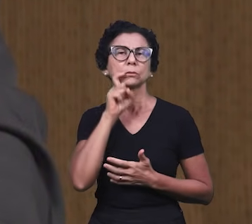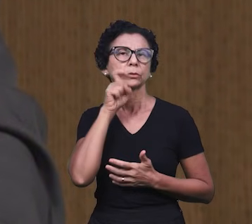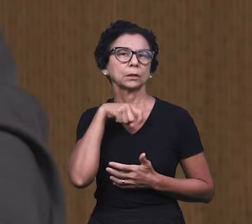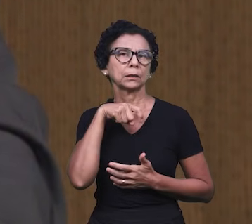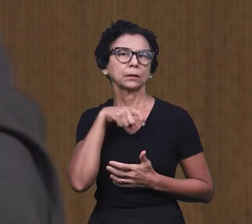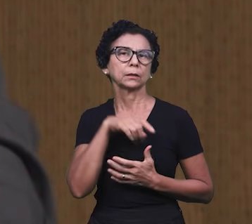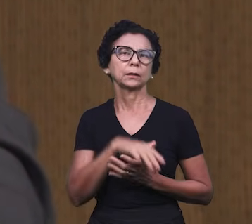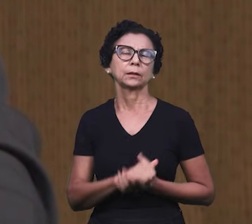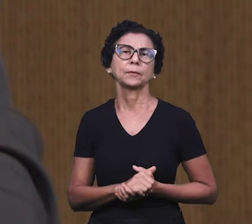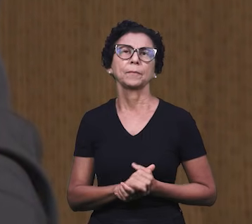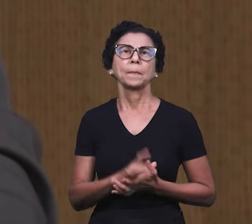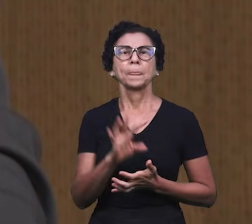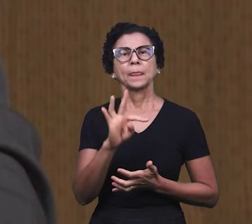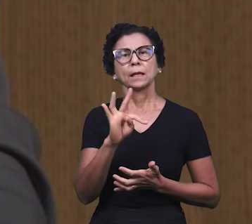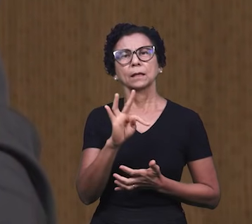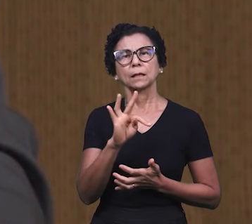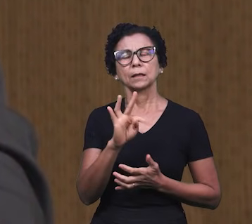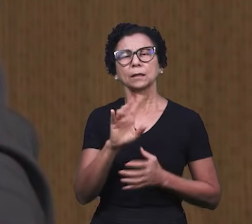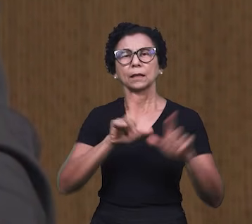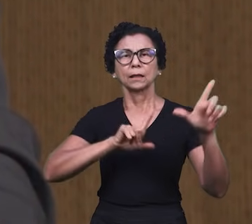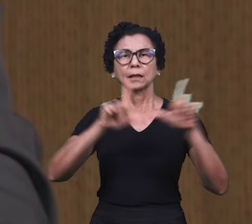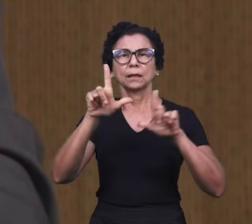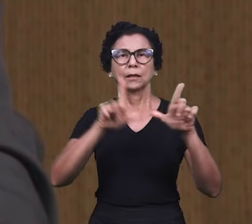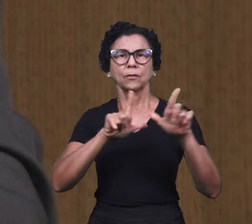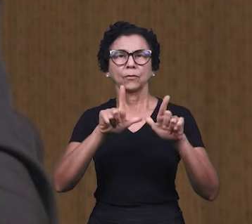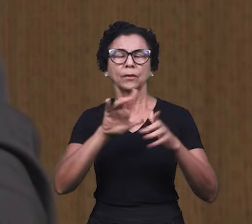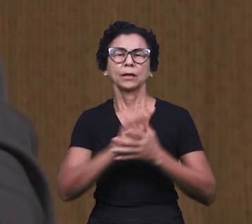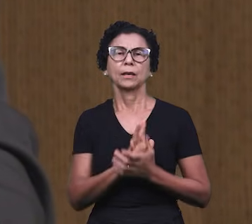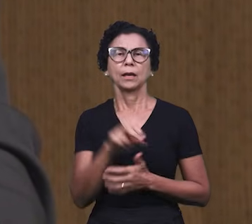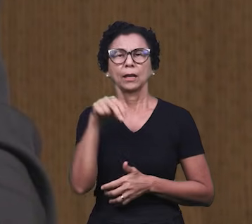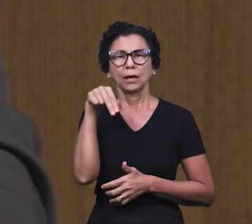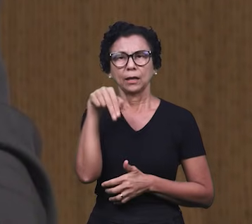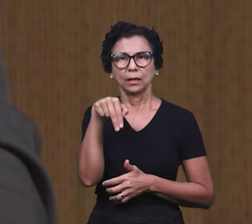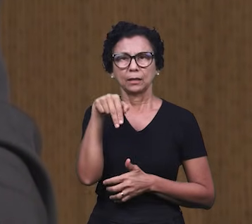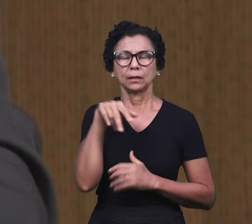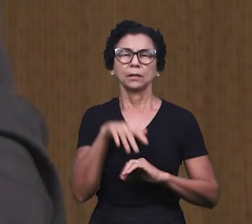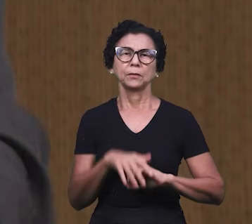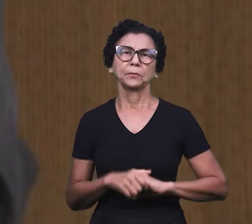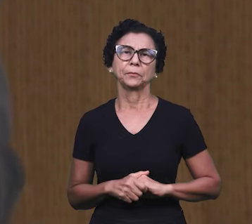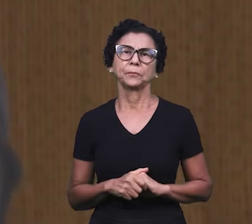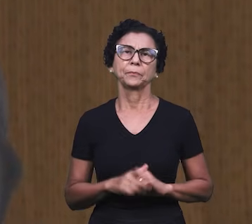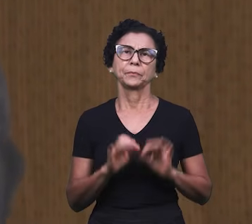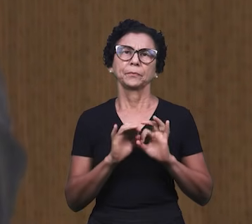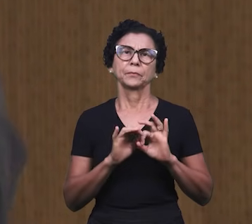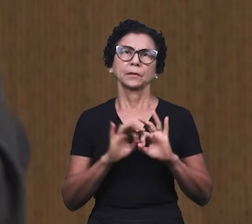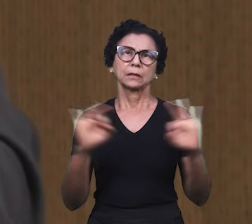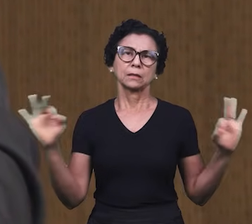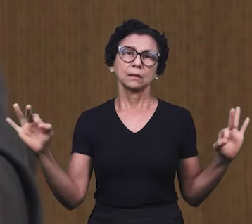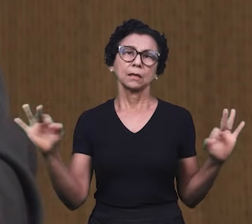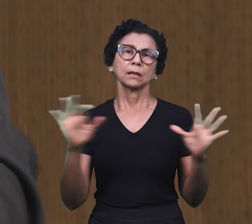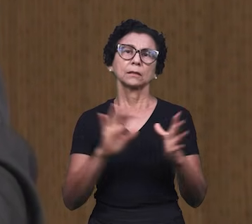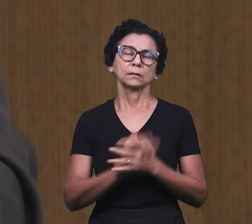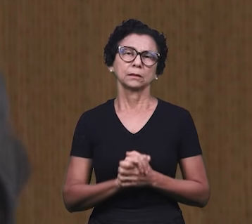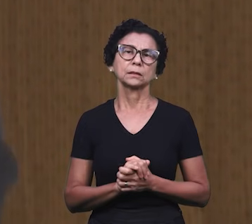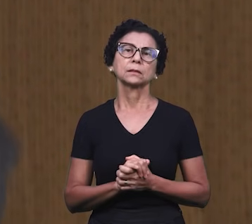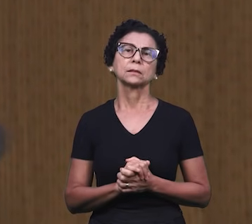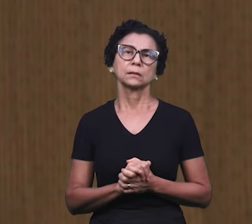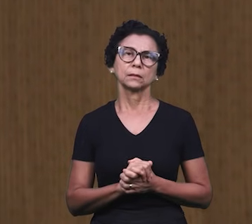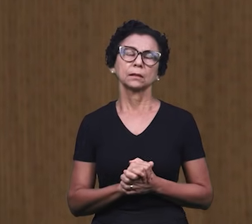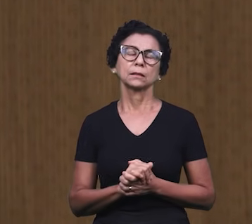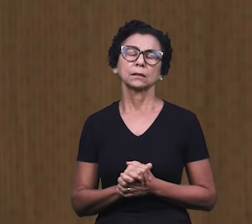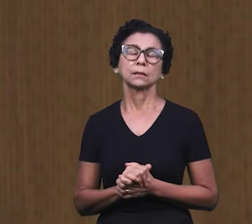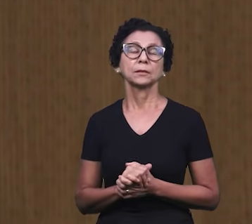lá tem a TBN. A TBN é uma TV cristã que passa sinal nosso. De vez em